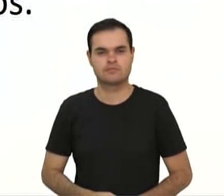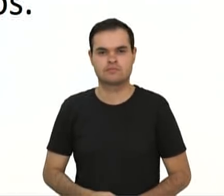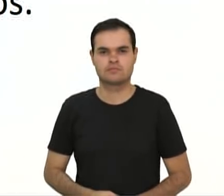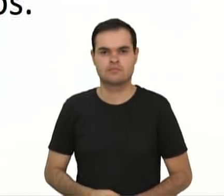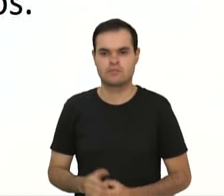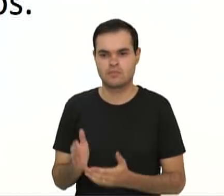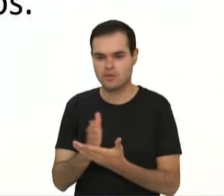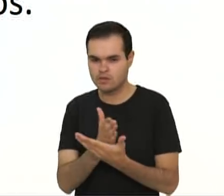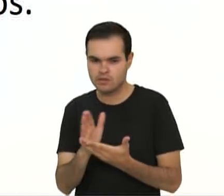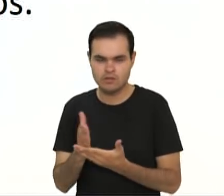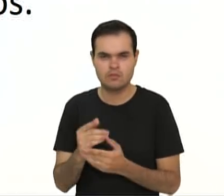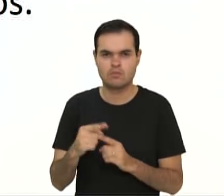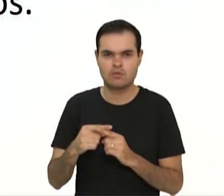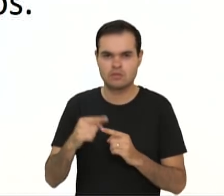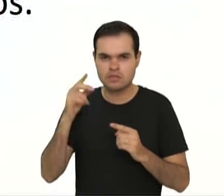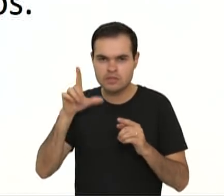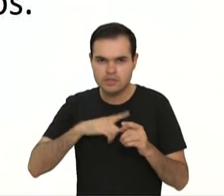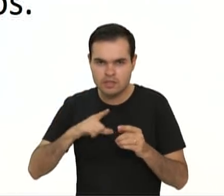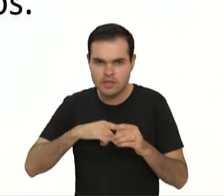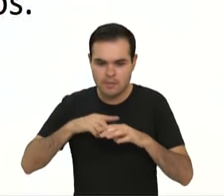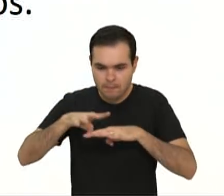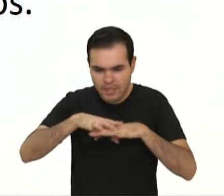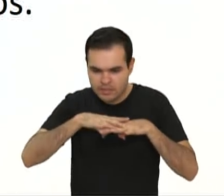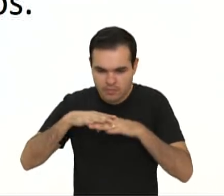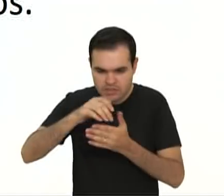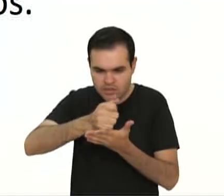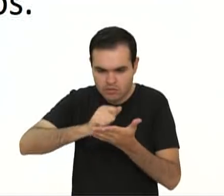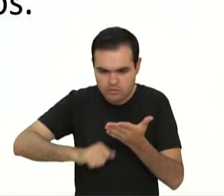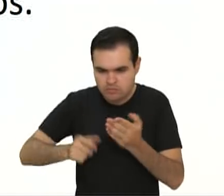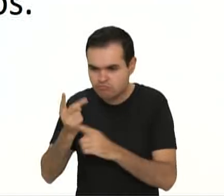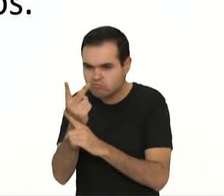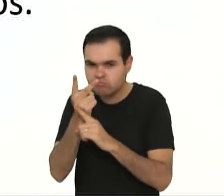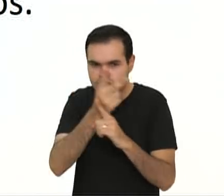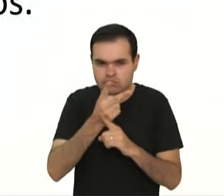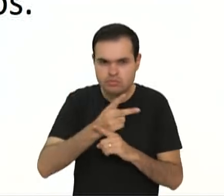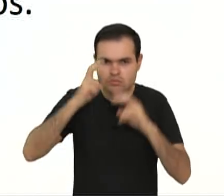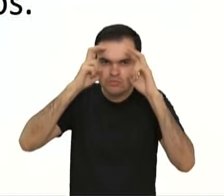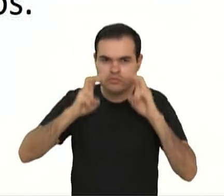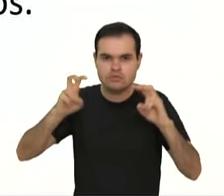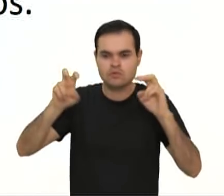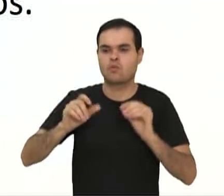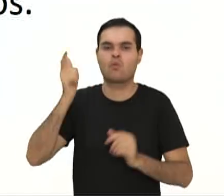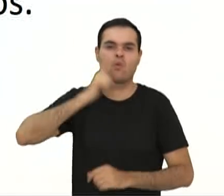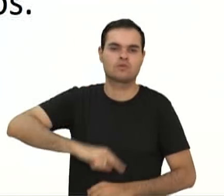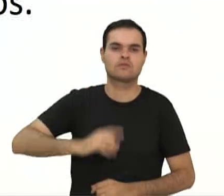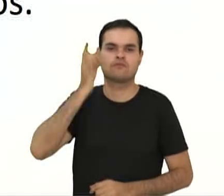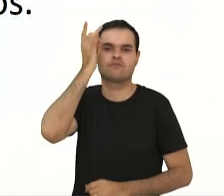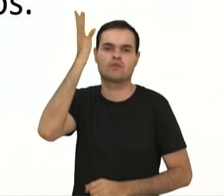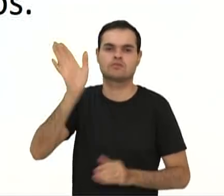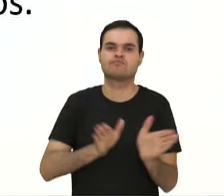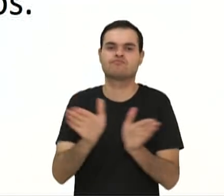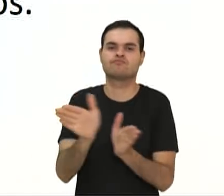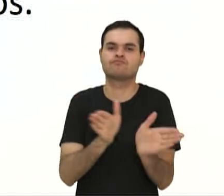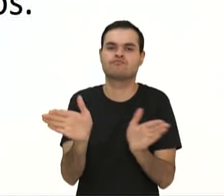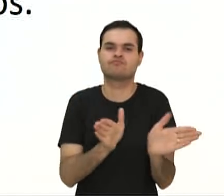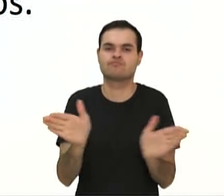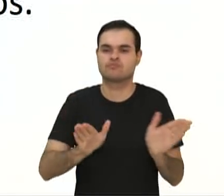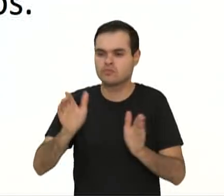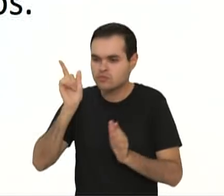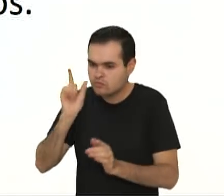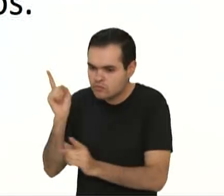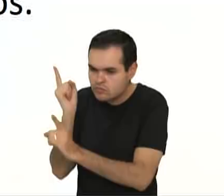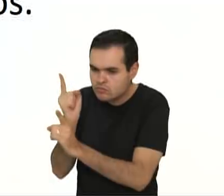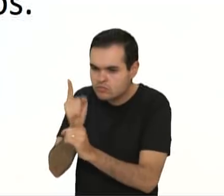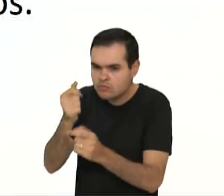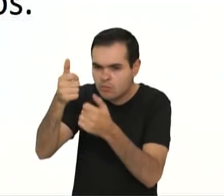filtradas pelos algoritmos inteligentes dos mecanismos de buscas. Elas facilitaram o acesso e a identificação